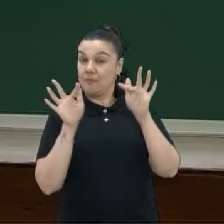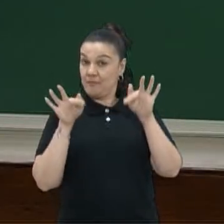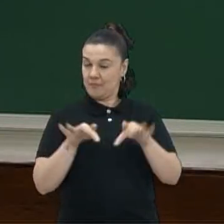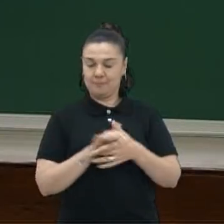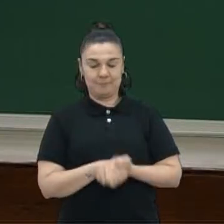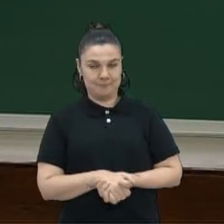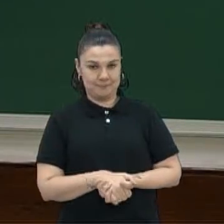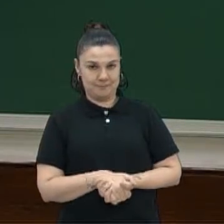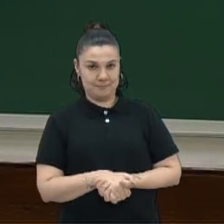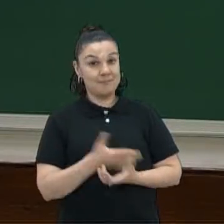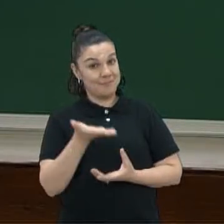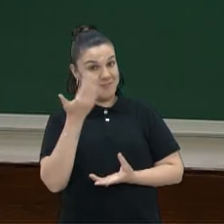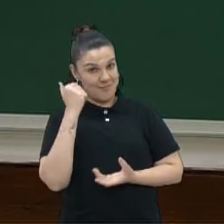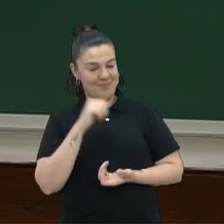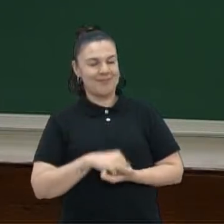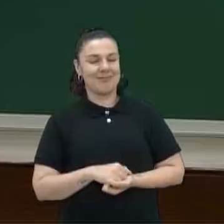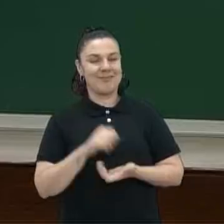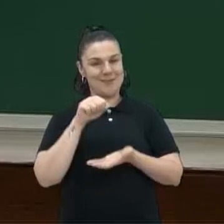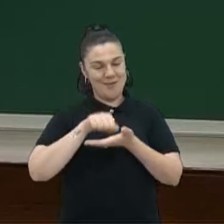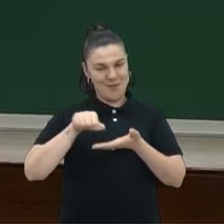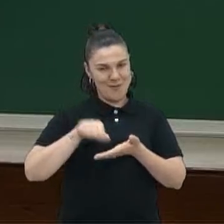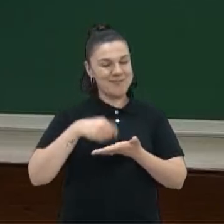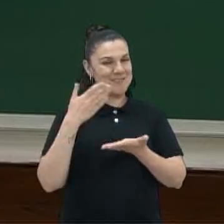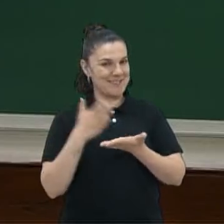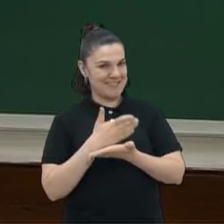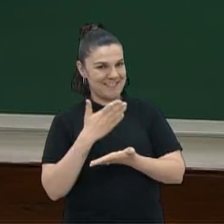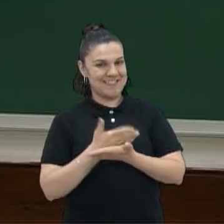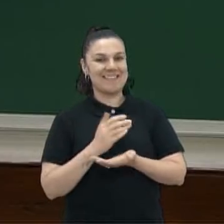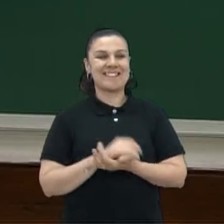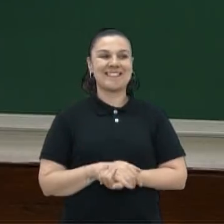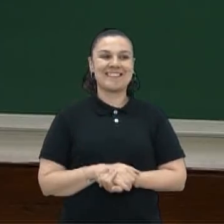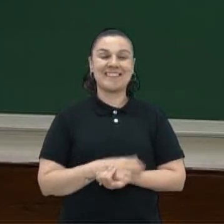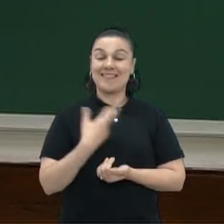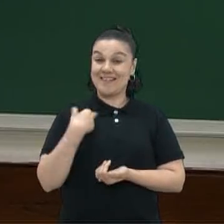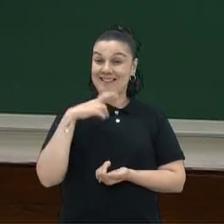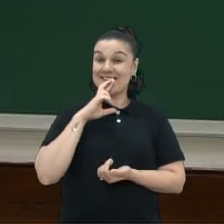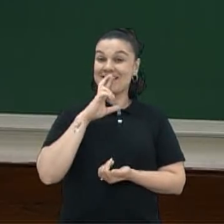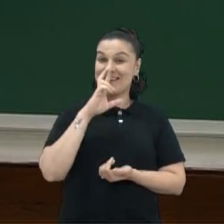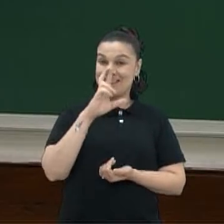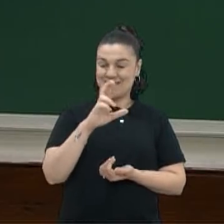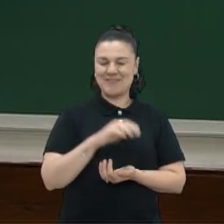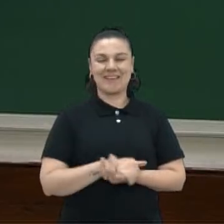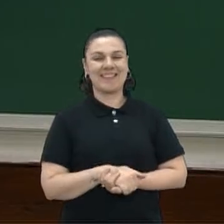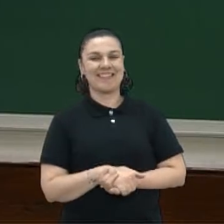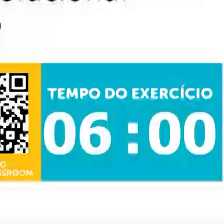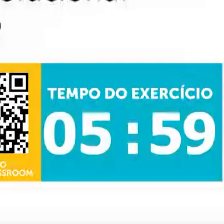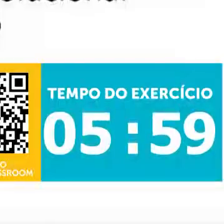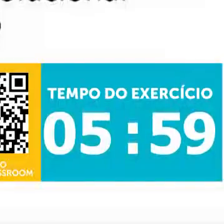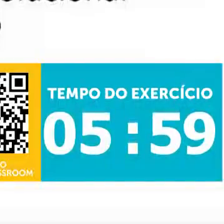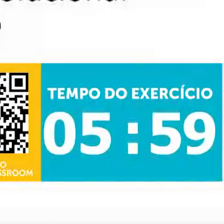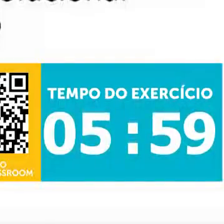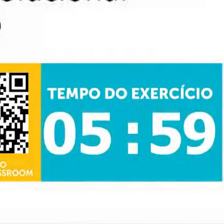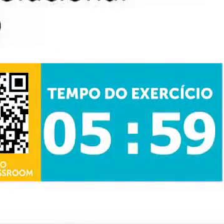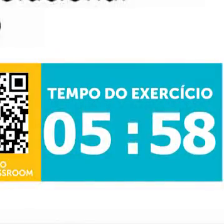problema. Vamos lá? Anotando no caderno e respondendo as questões.